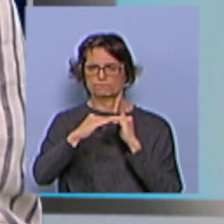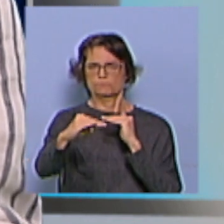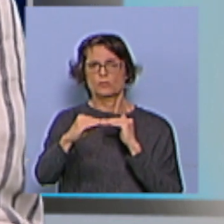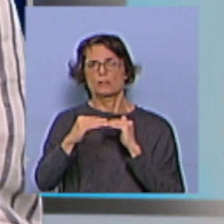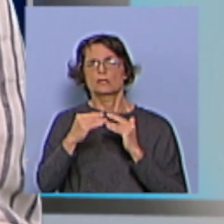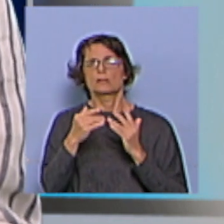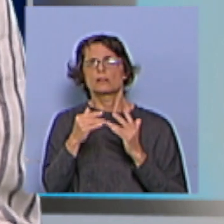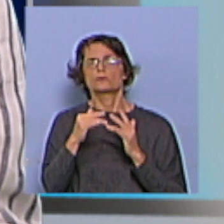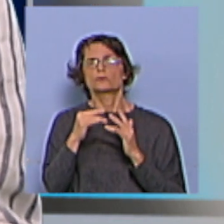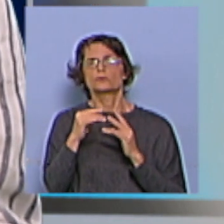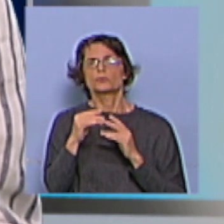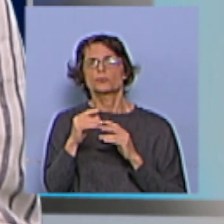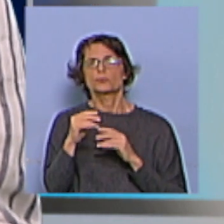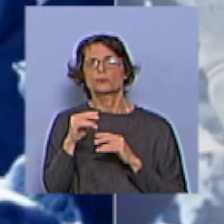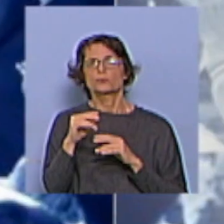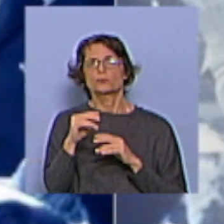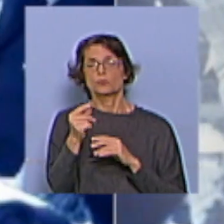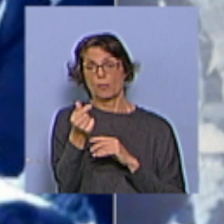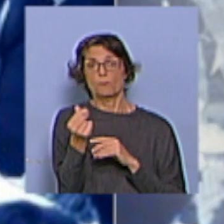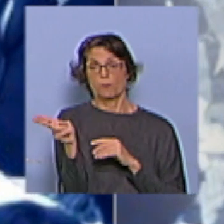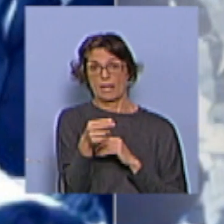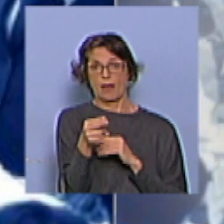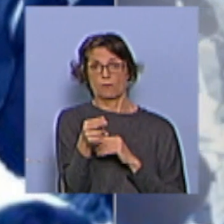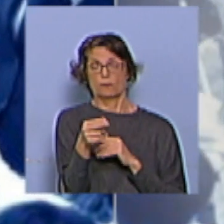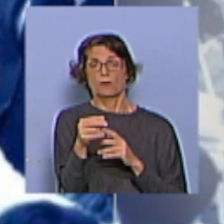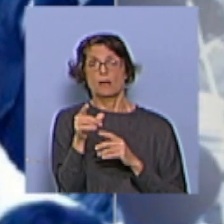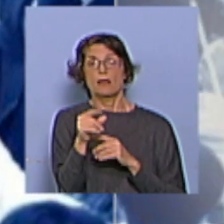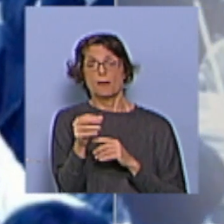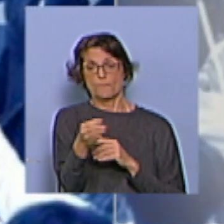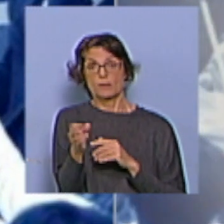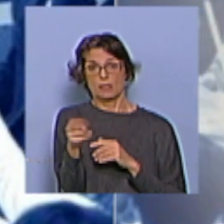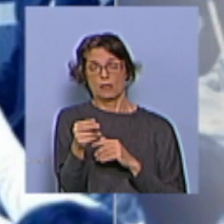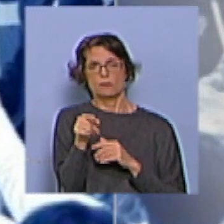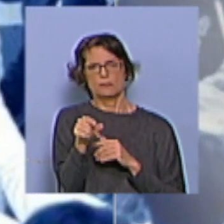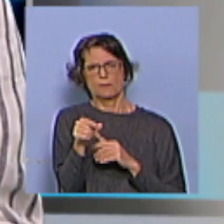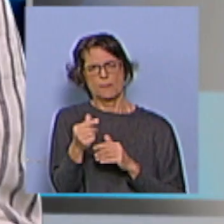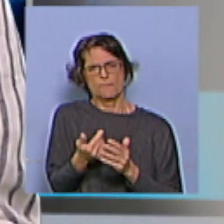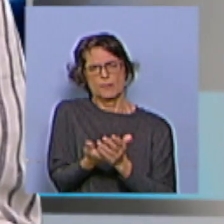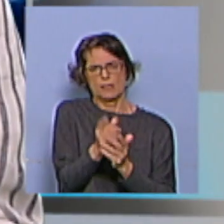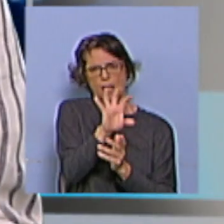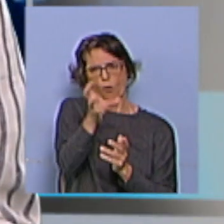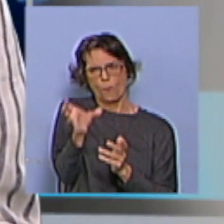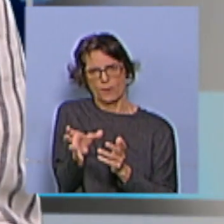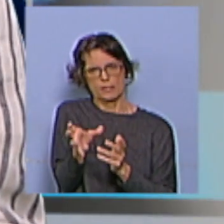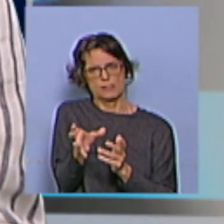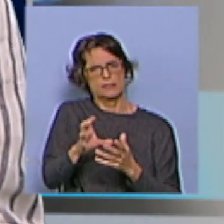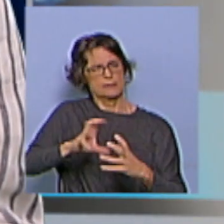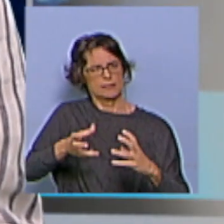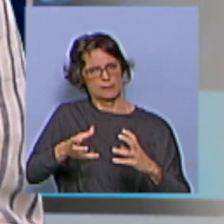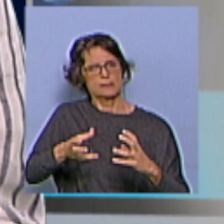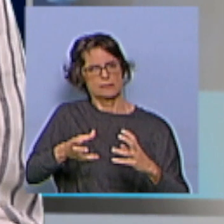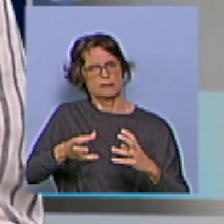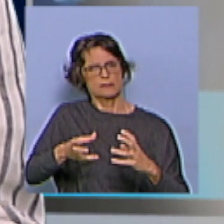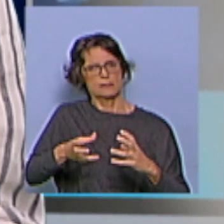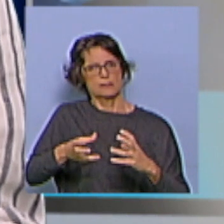acesso suficientes para que os países todos enfrentem a crise com serenidade do ponto de